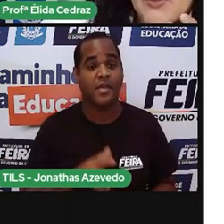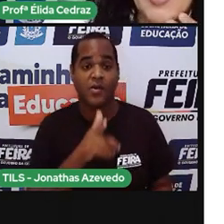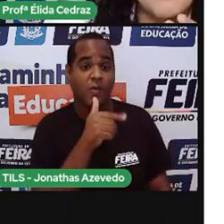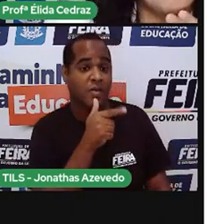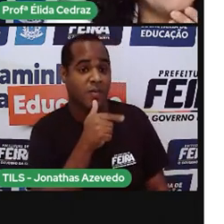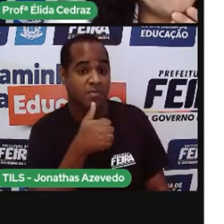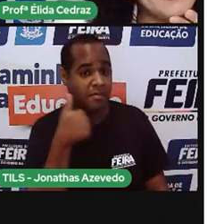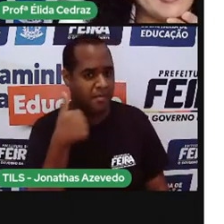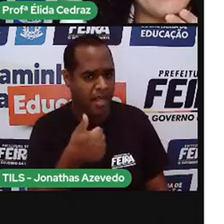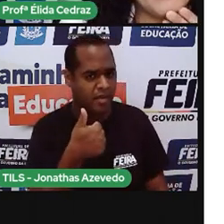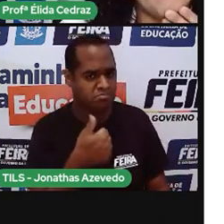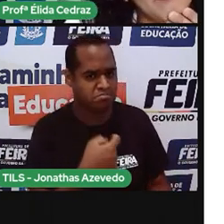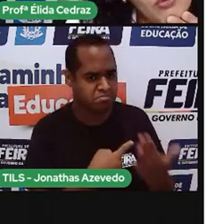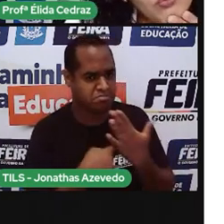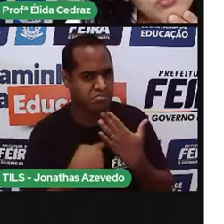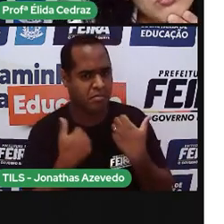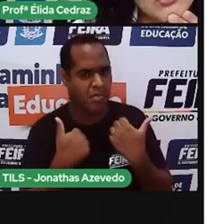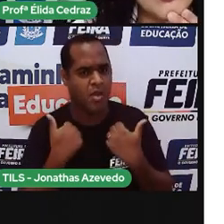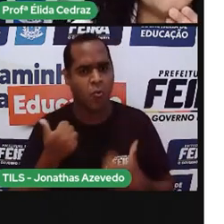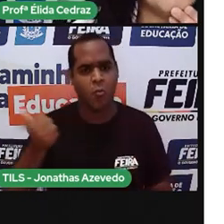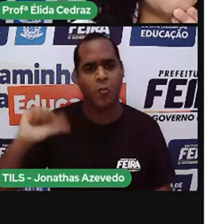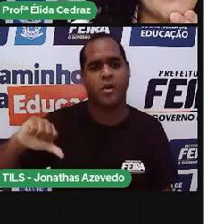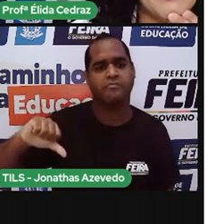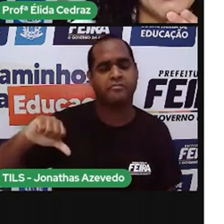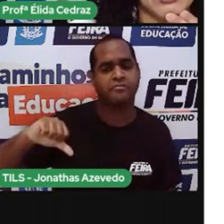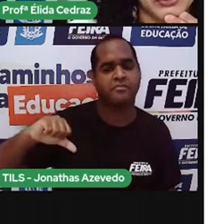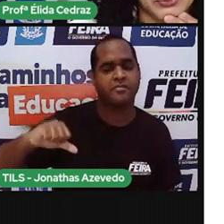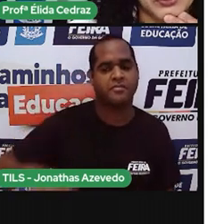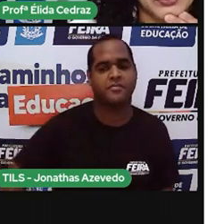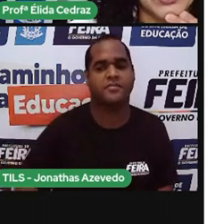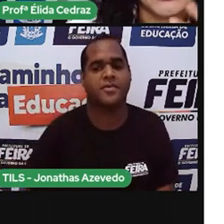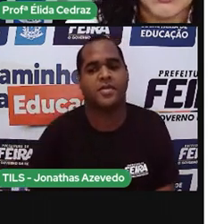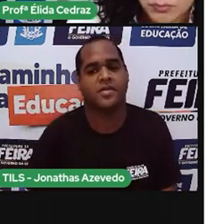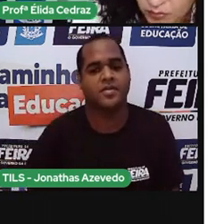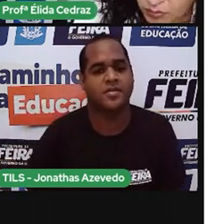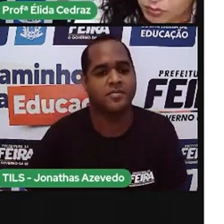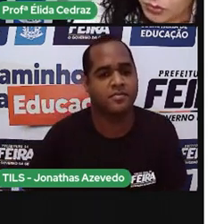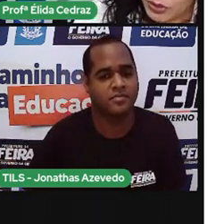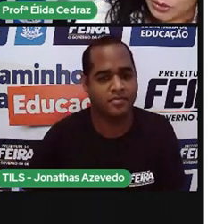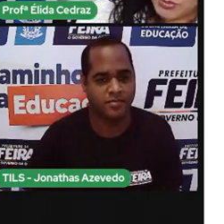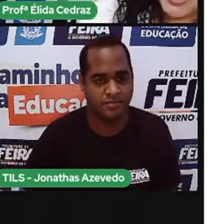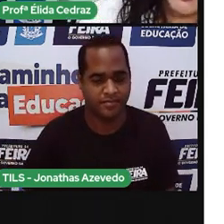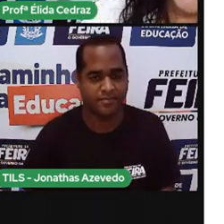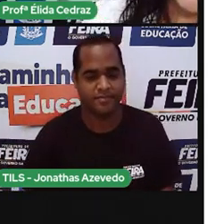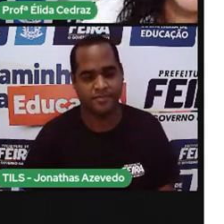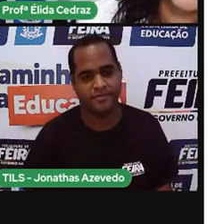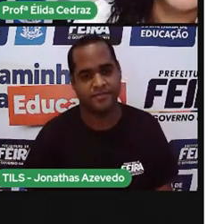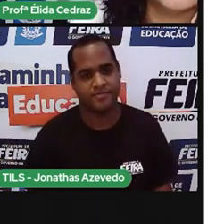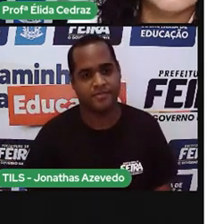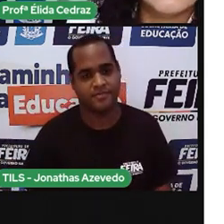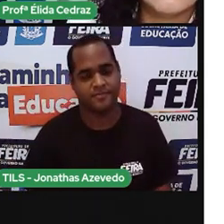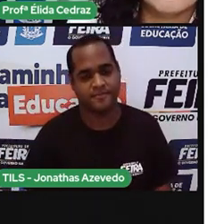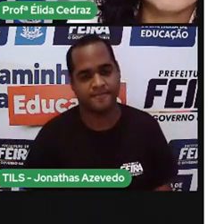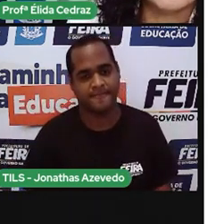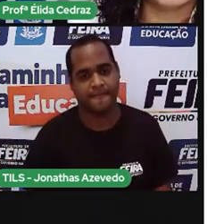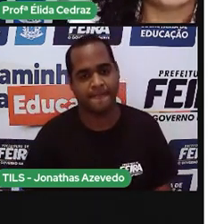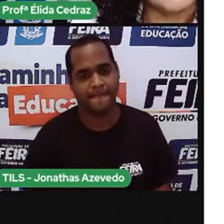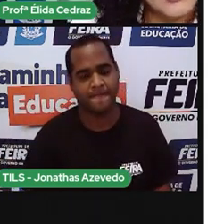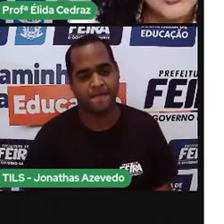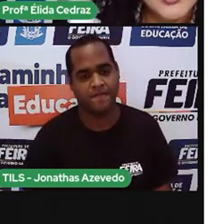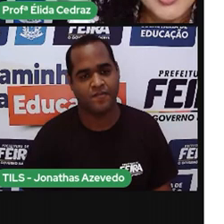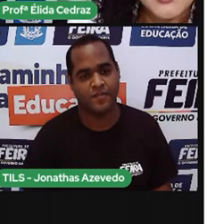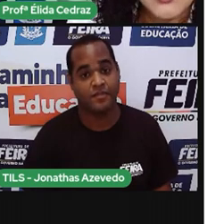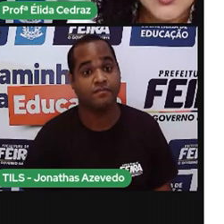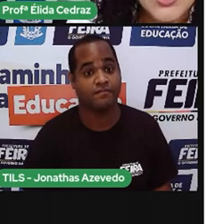beber água. Beber água é um bom ou um mau hábito? Muito bem.